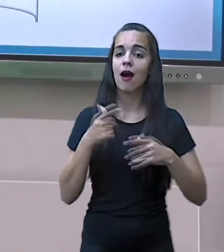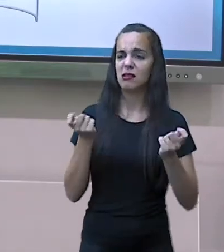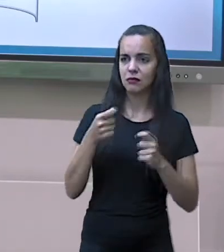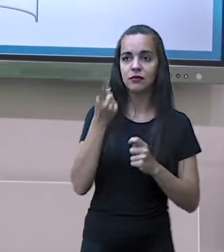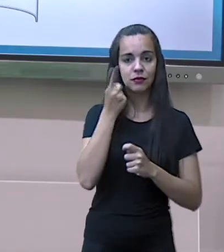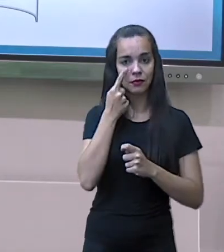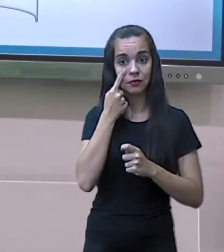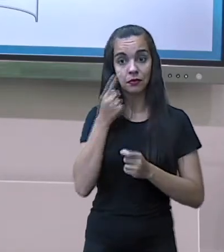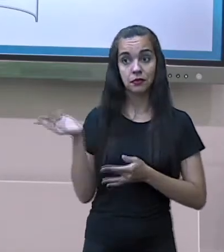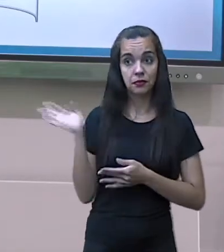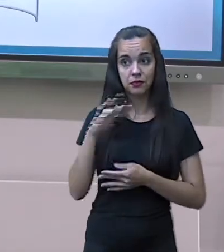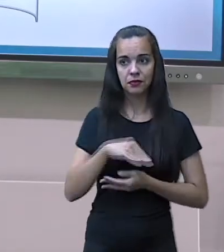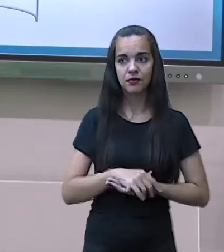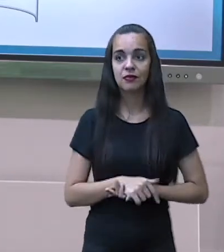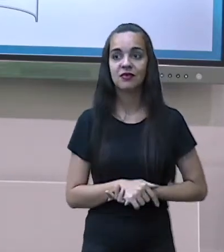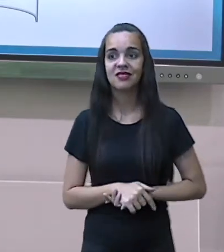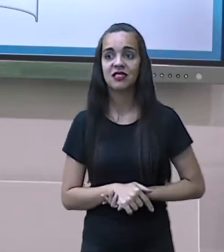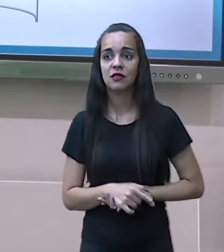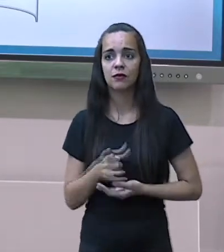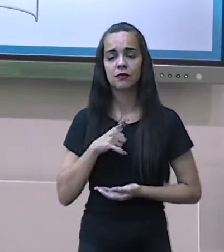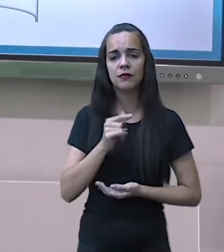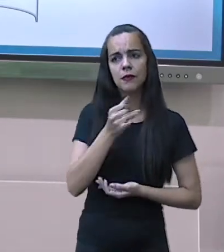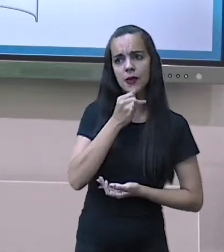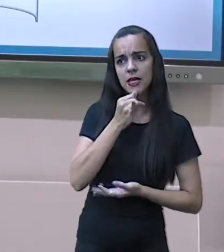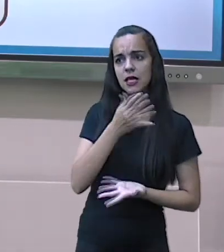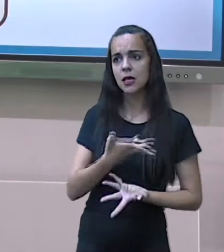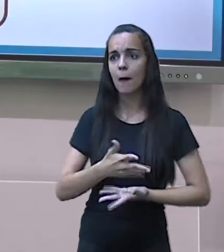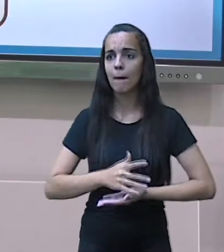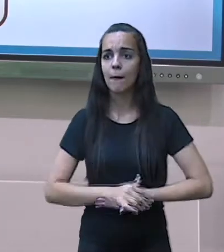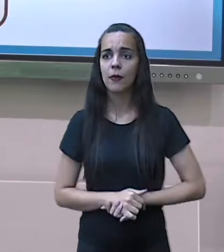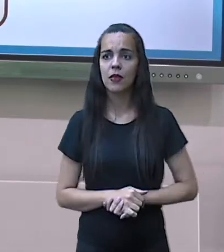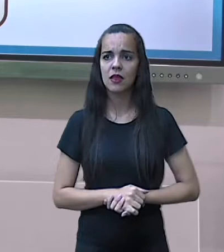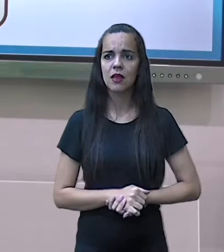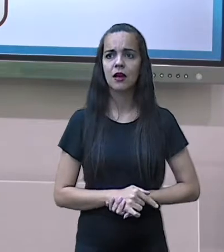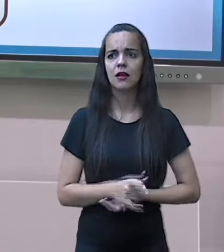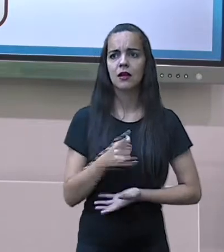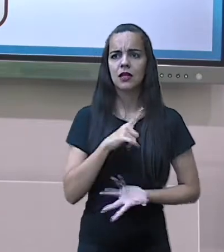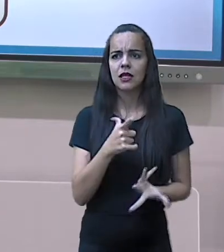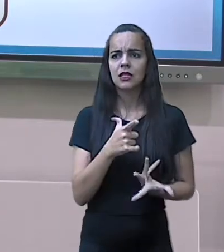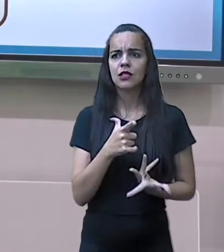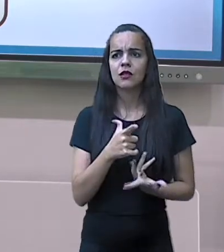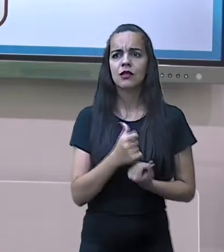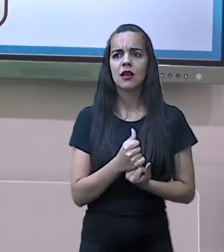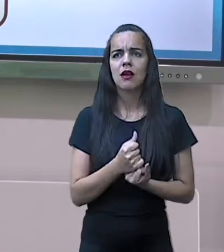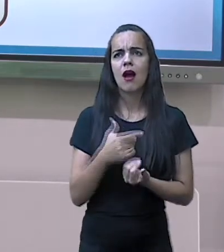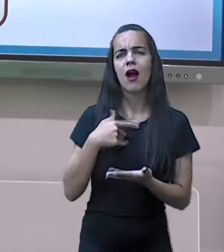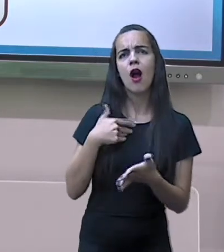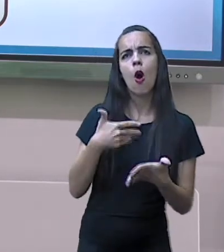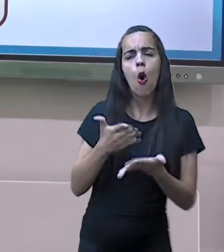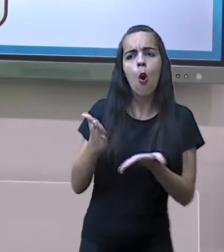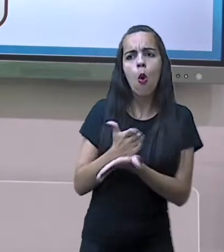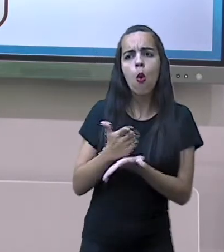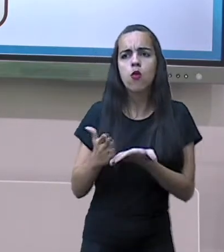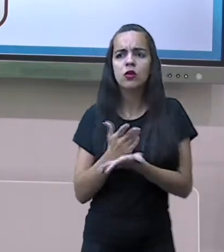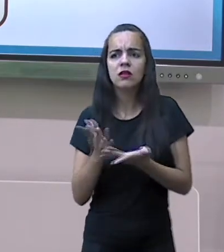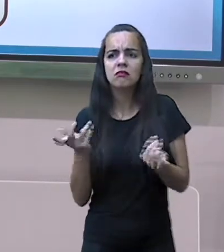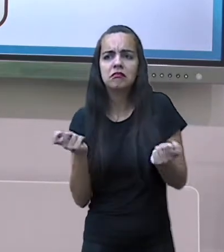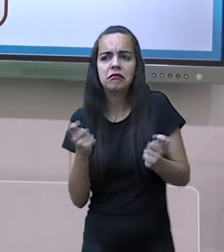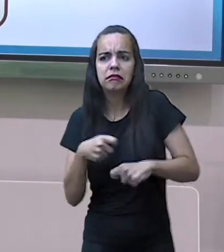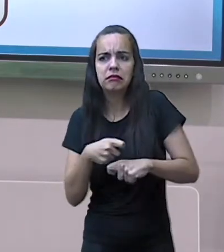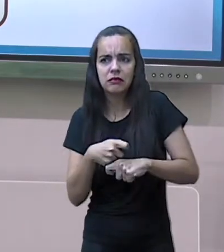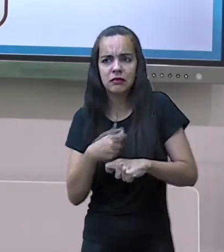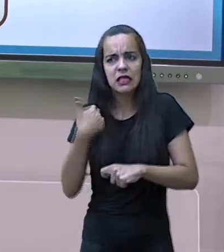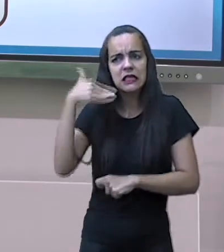aula. E é importante a gente, quando se propõe a estudar a água,